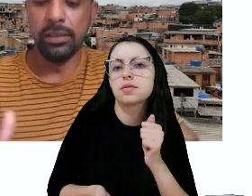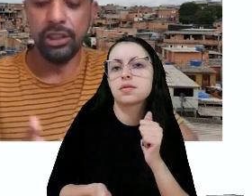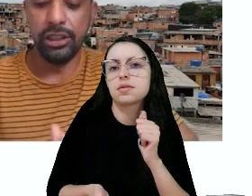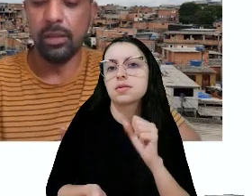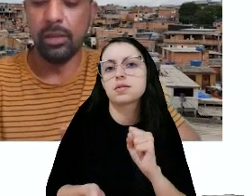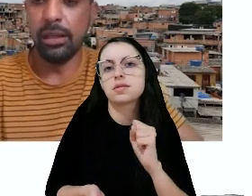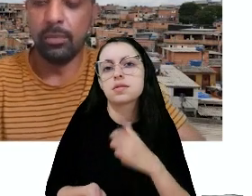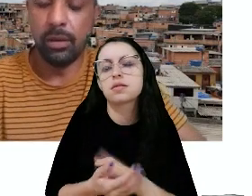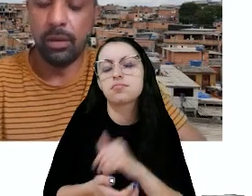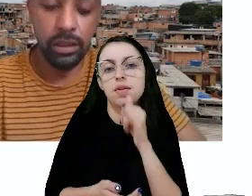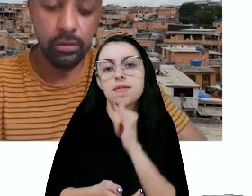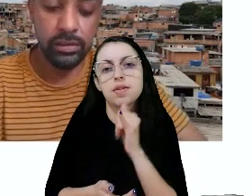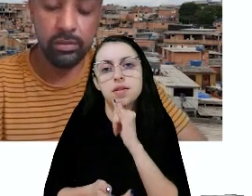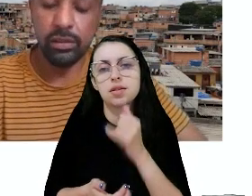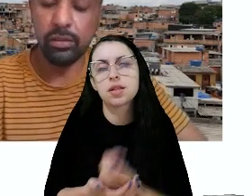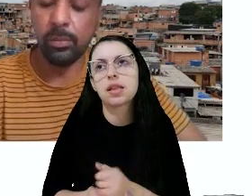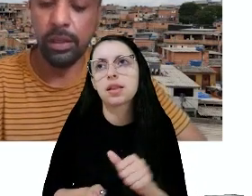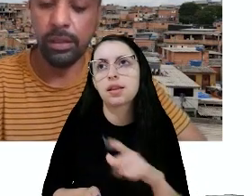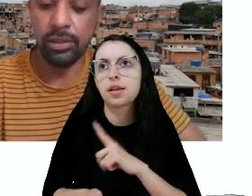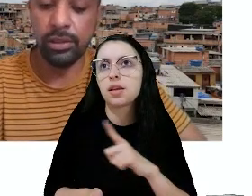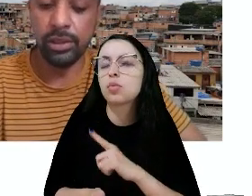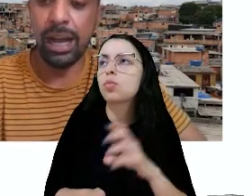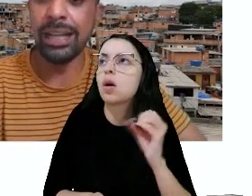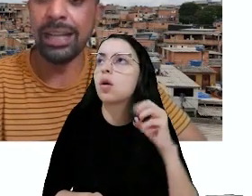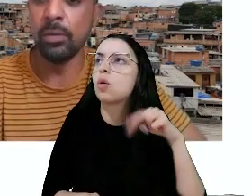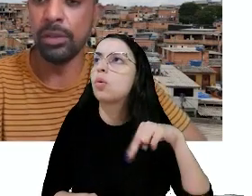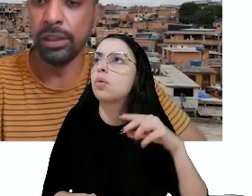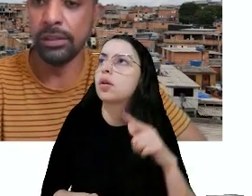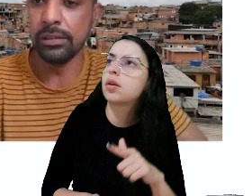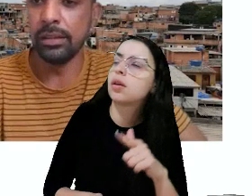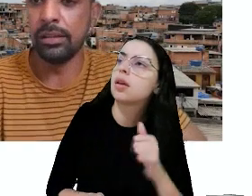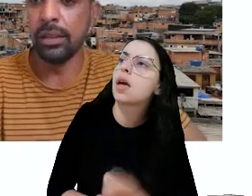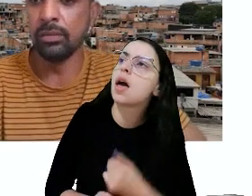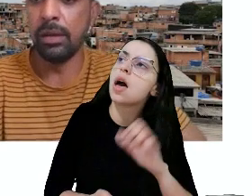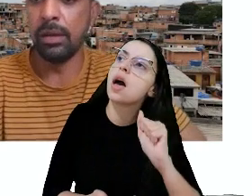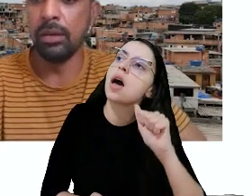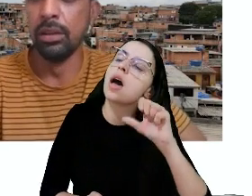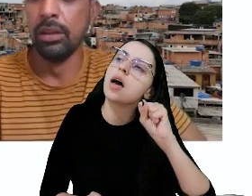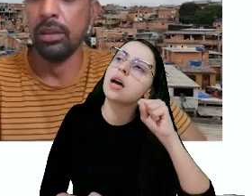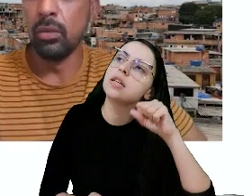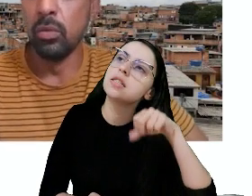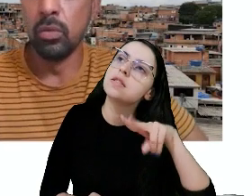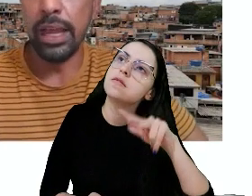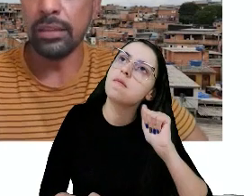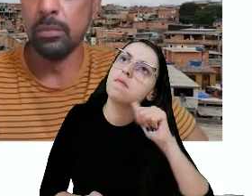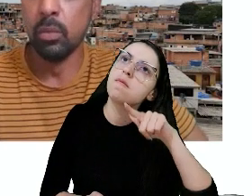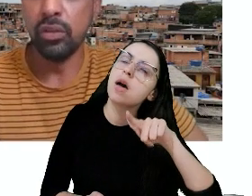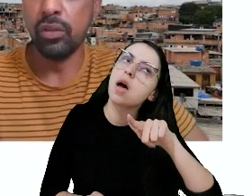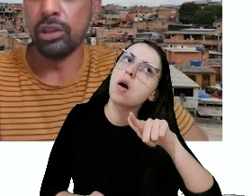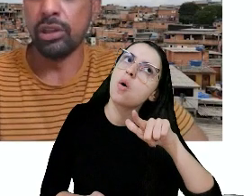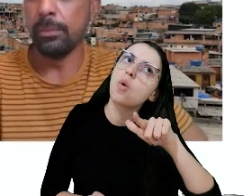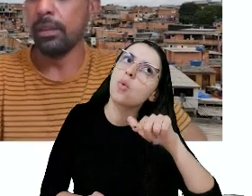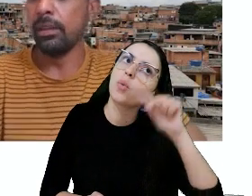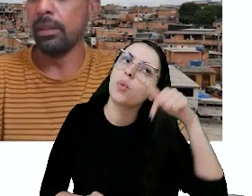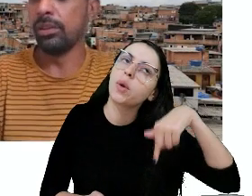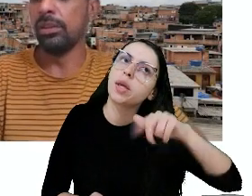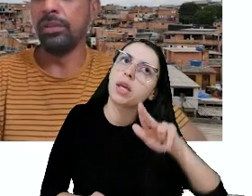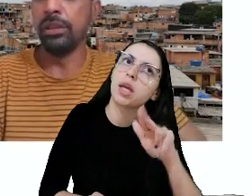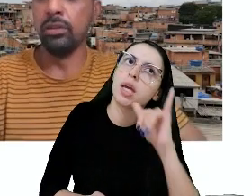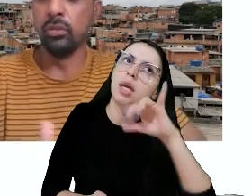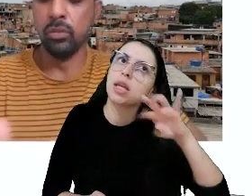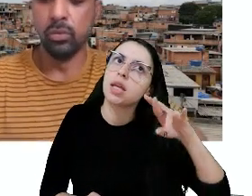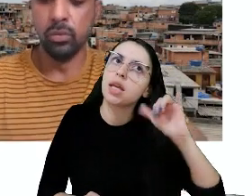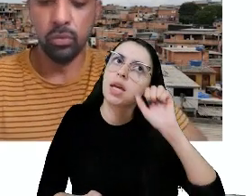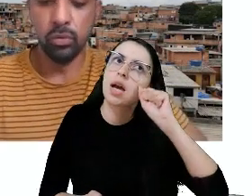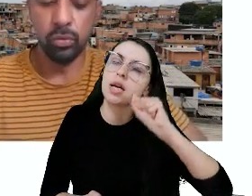dar um exemplo. A gente tem uma ONG em São José do Rio Preto que se chama As Valquírias, que tem um trabalho com mulheres muito forte.